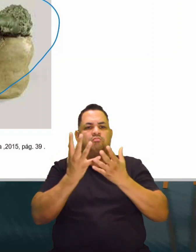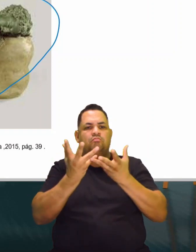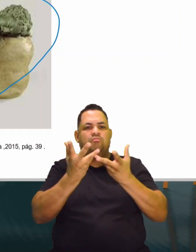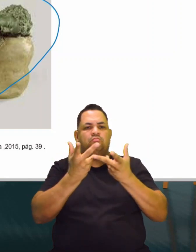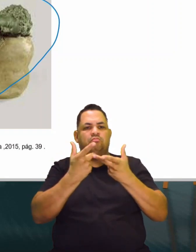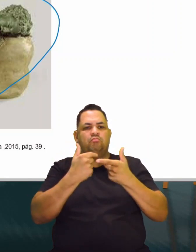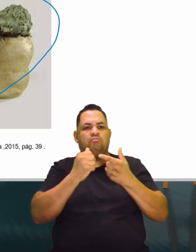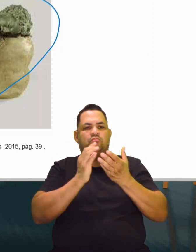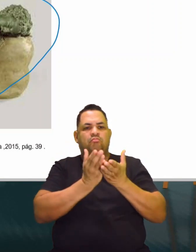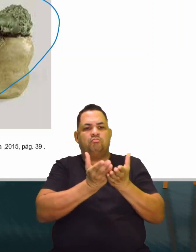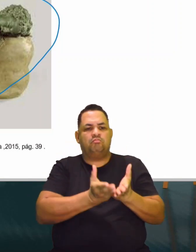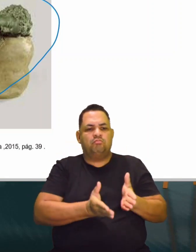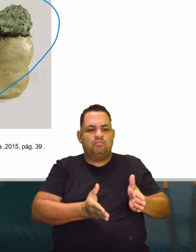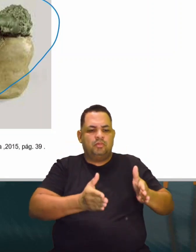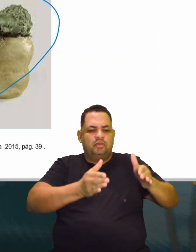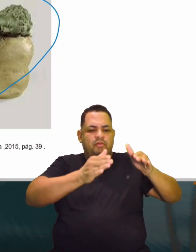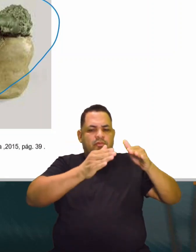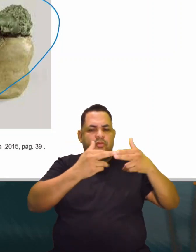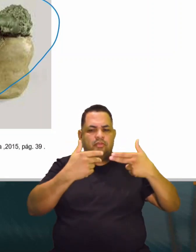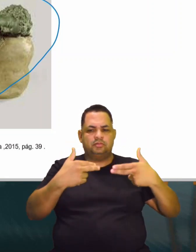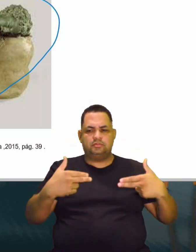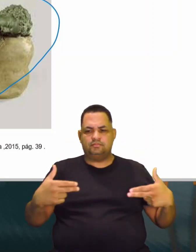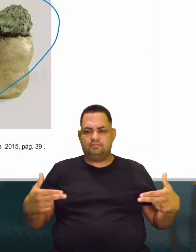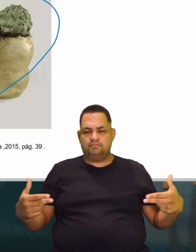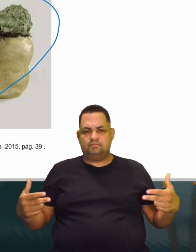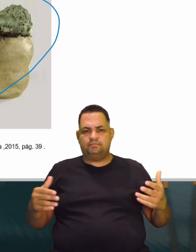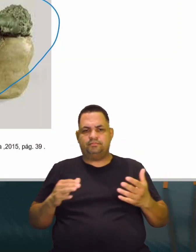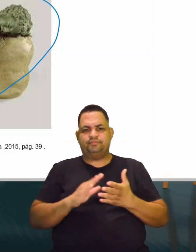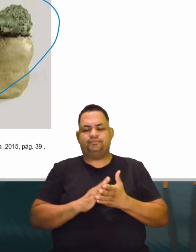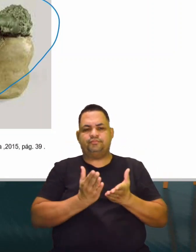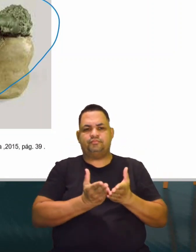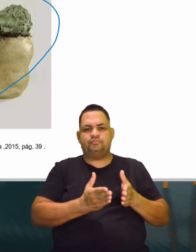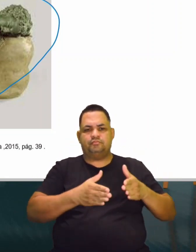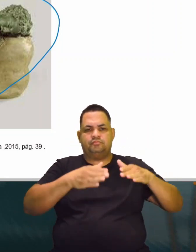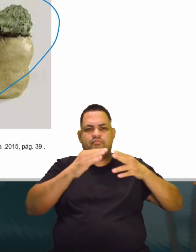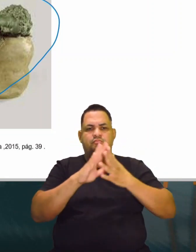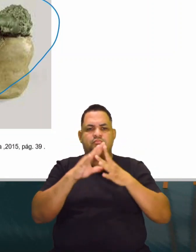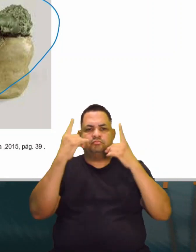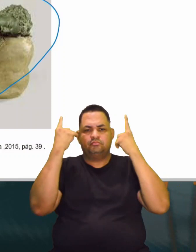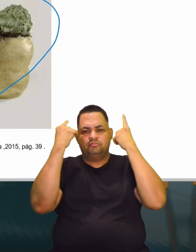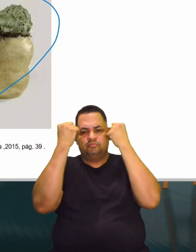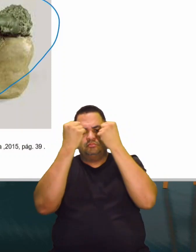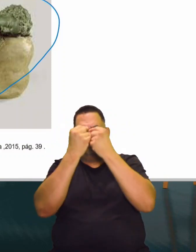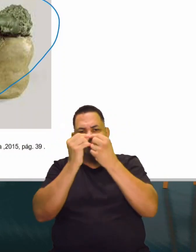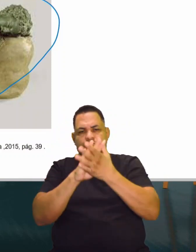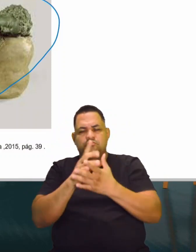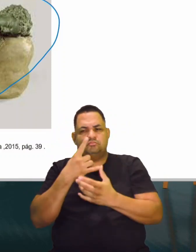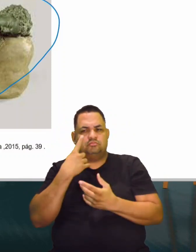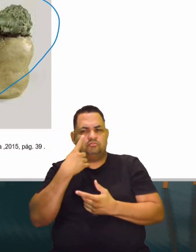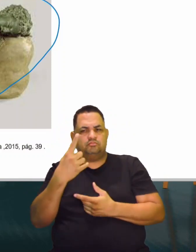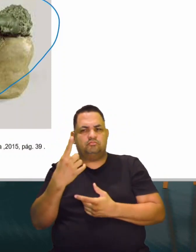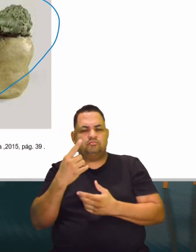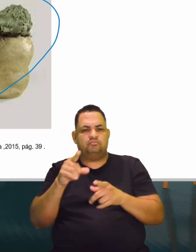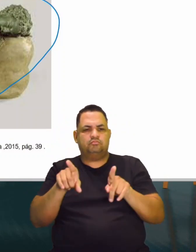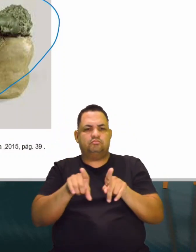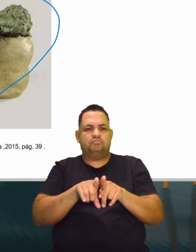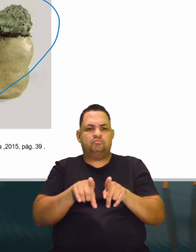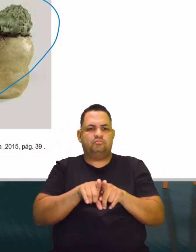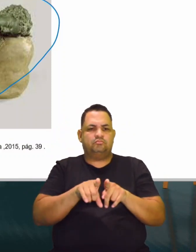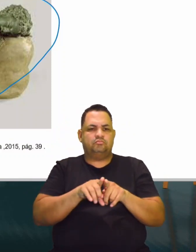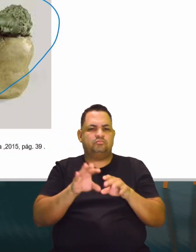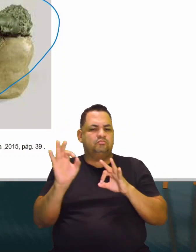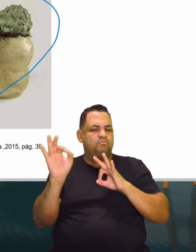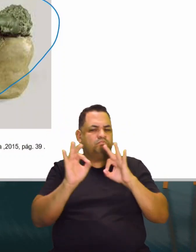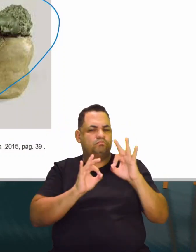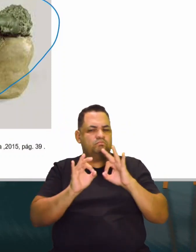em vasos. Se vocês pesquisarem lá, vasos gregos, nós vamos observar o quanto eles eram também